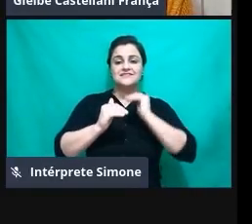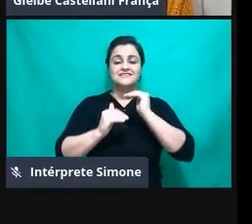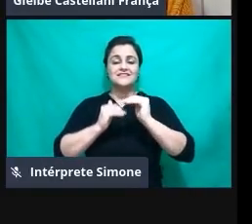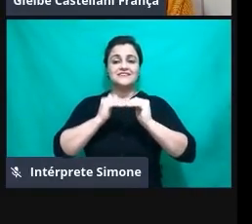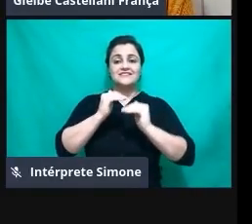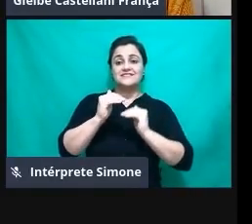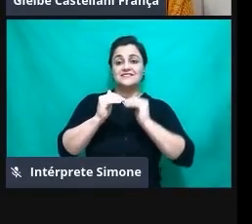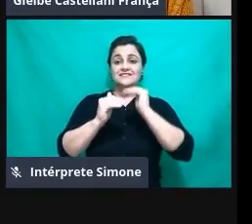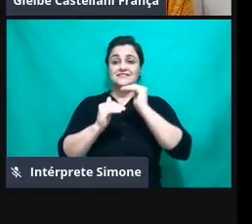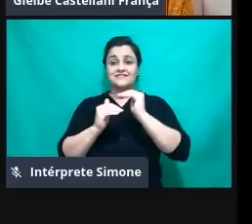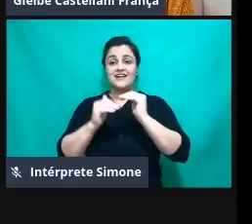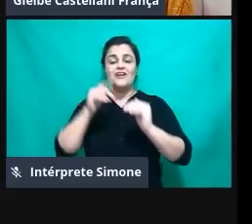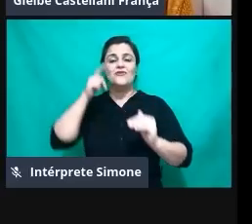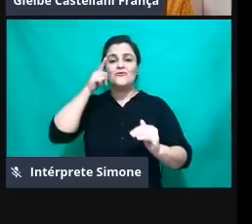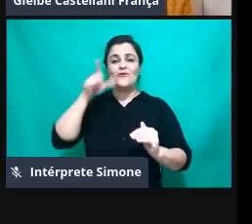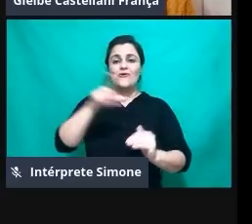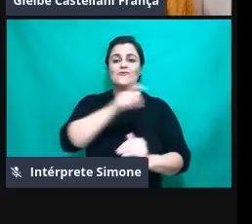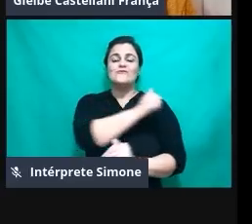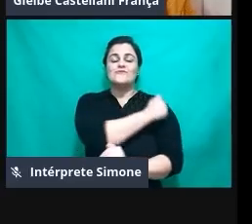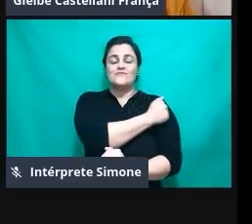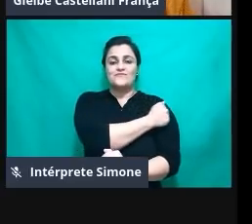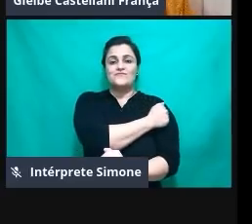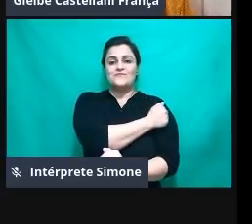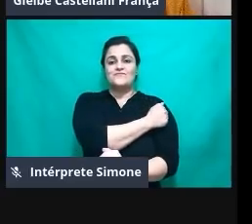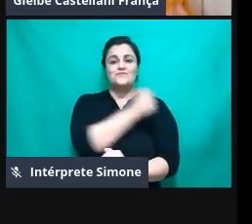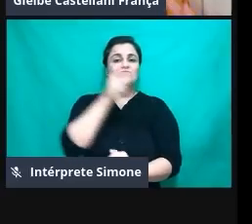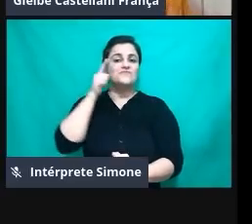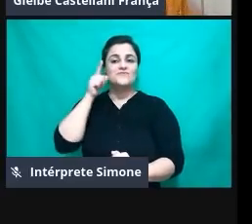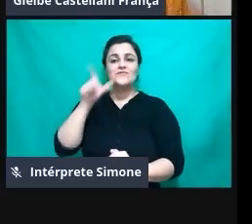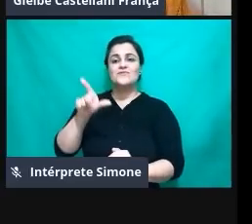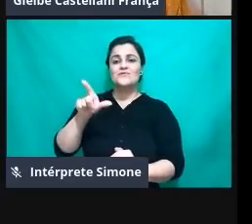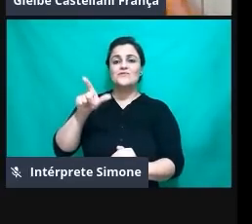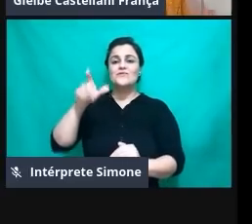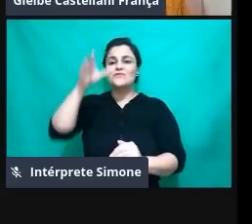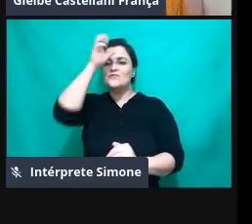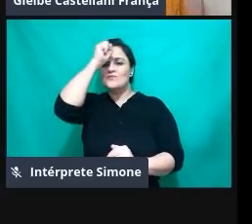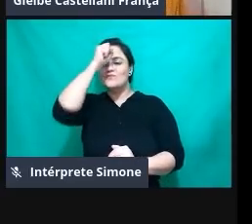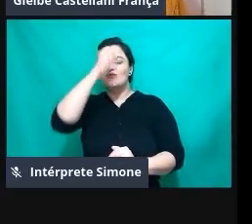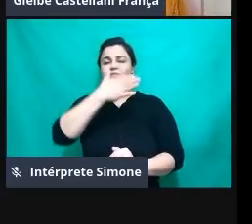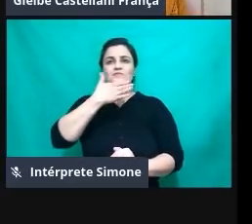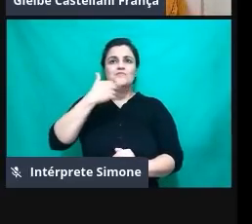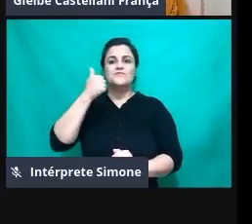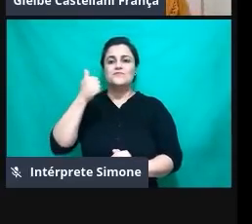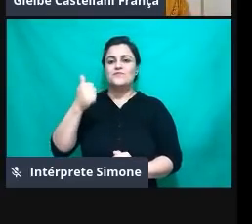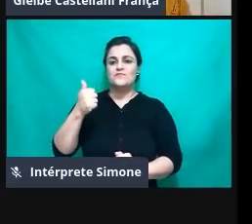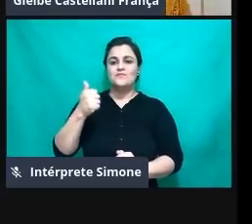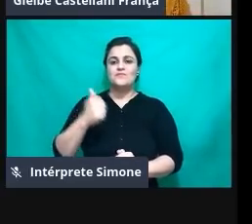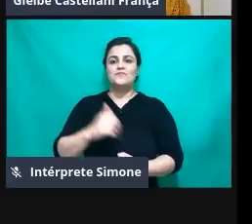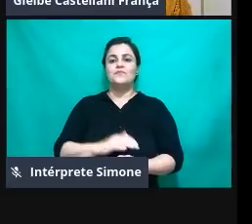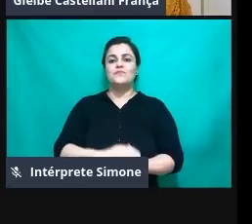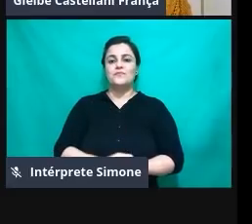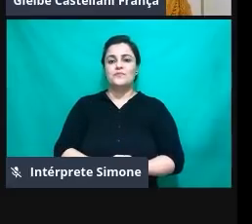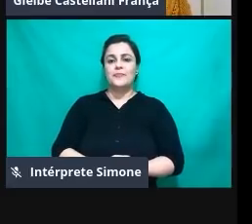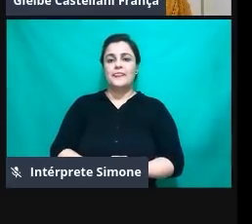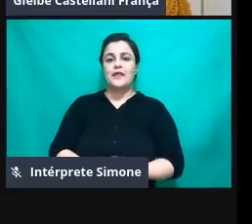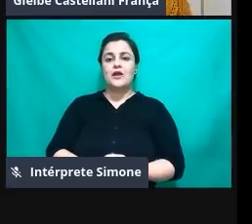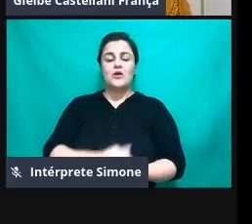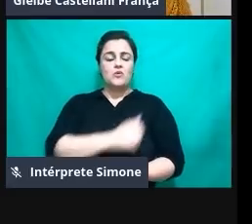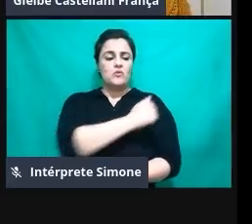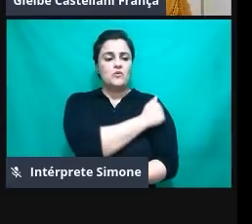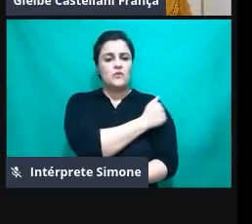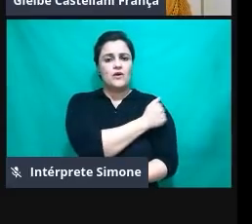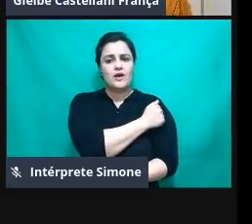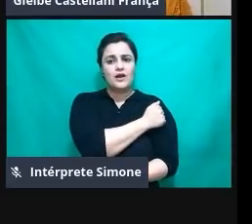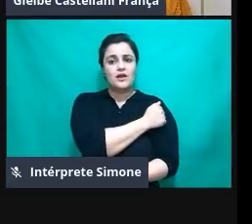trabalhando eu vou de acordo com o desenvolvimento do meu aluno, porque tenho alguns alunos que, né, acompanham